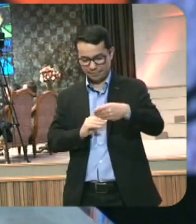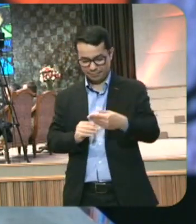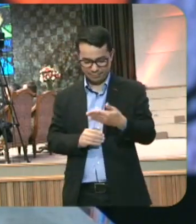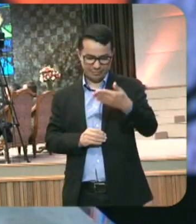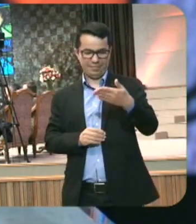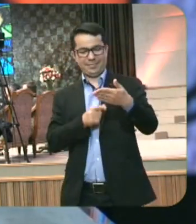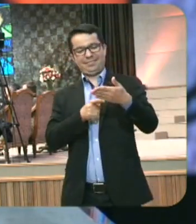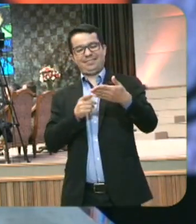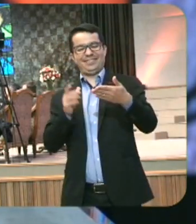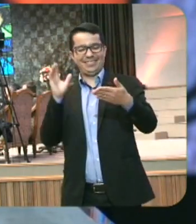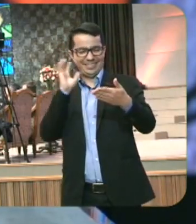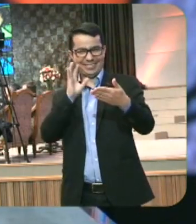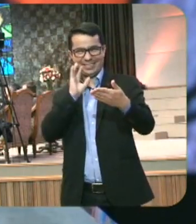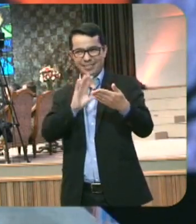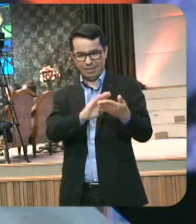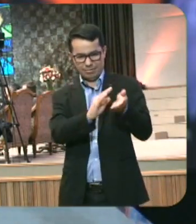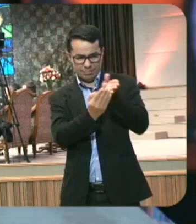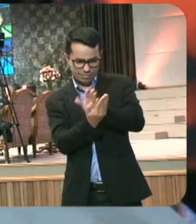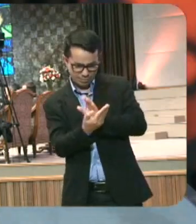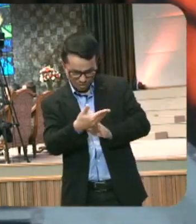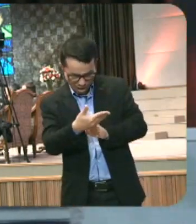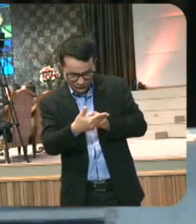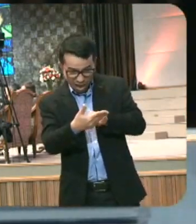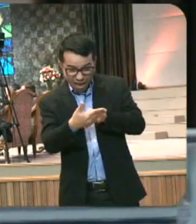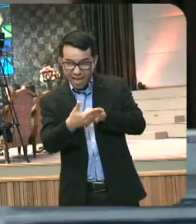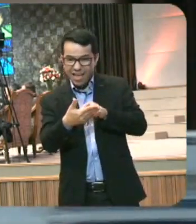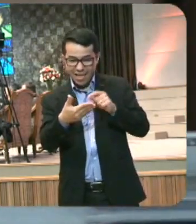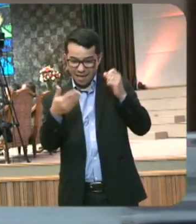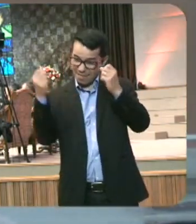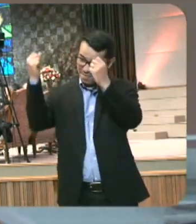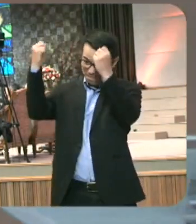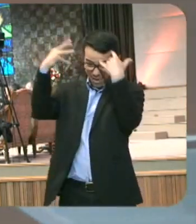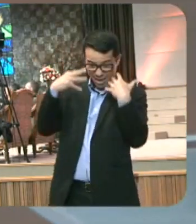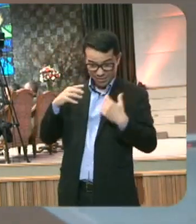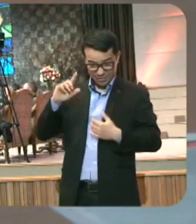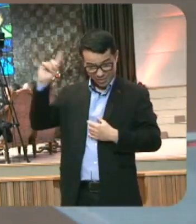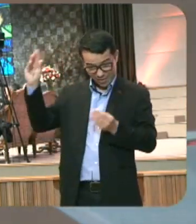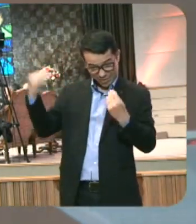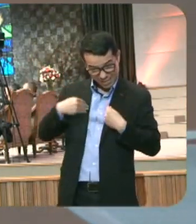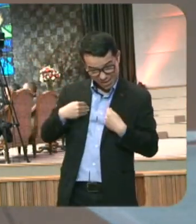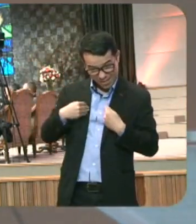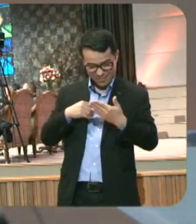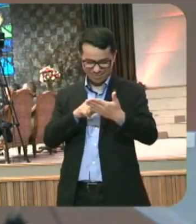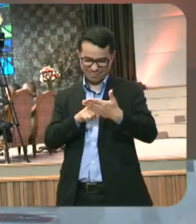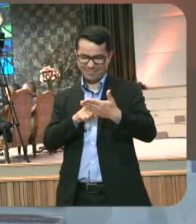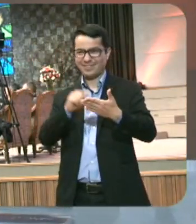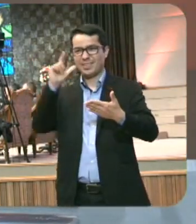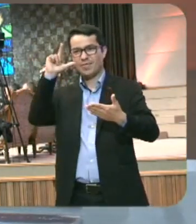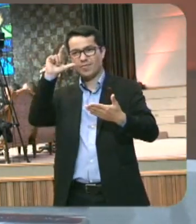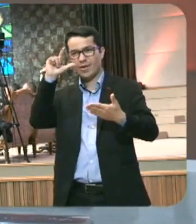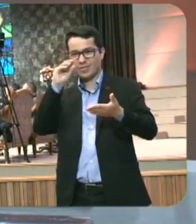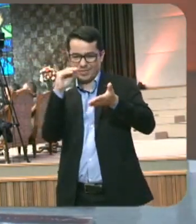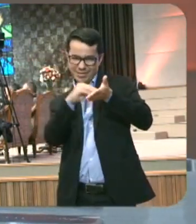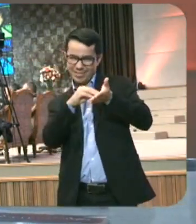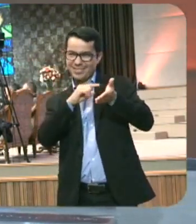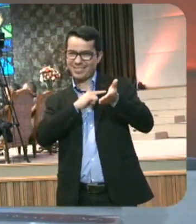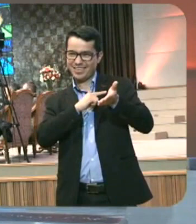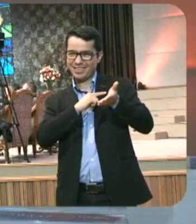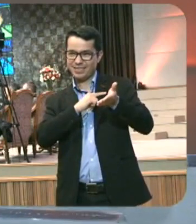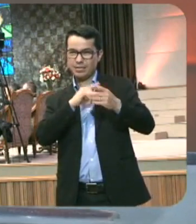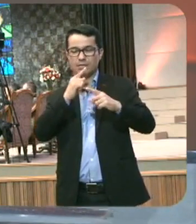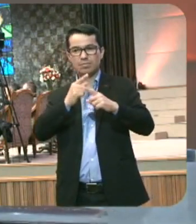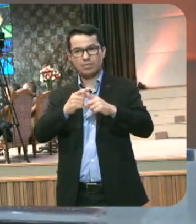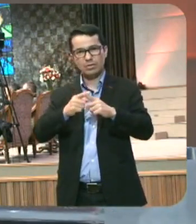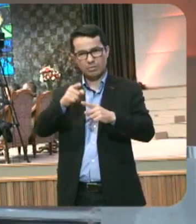nos deu. Por que eu estou contando isso? Porque há momentos na nossa vida, quando a gente passa